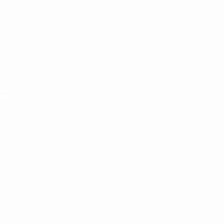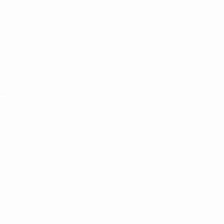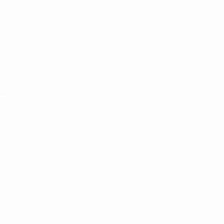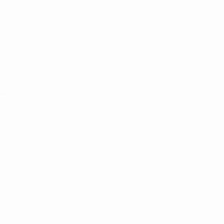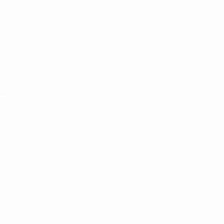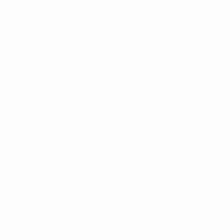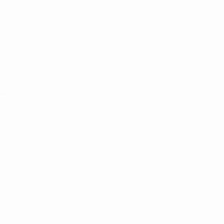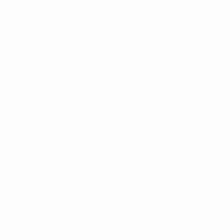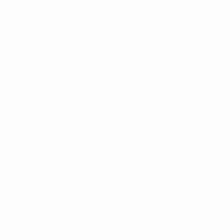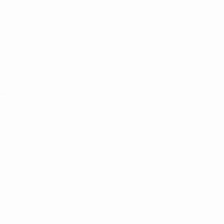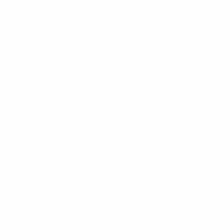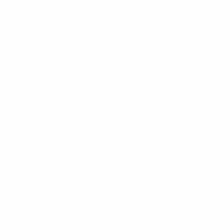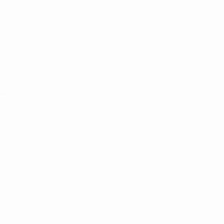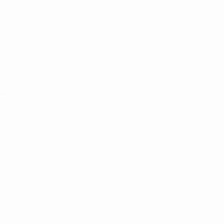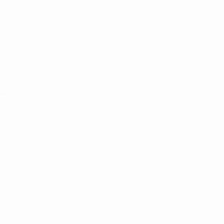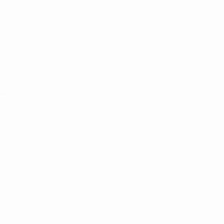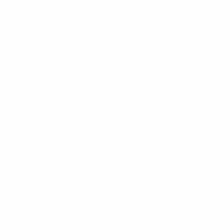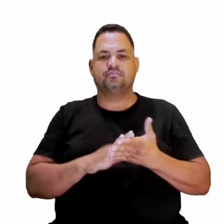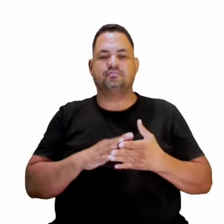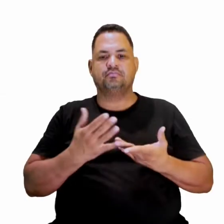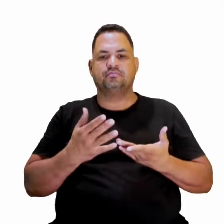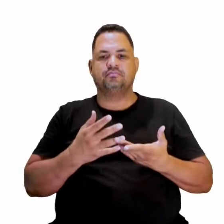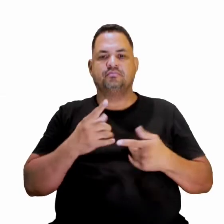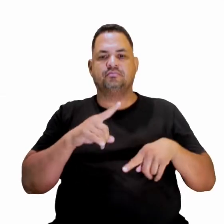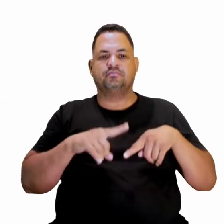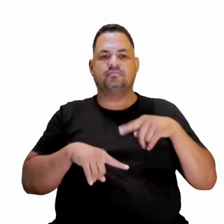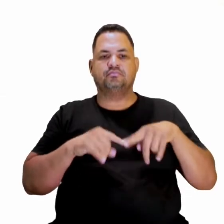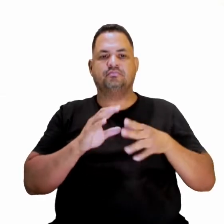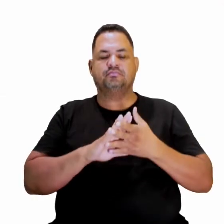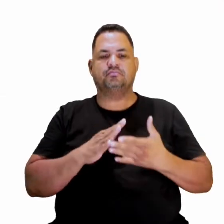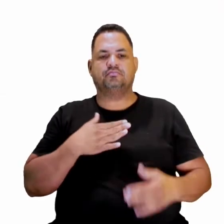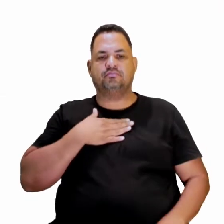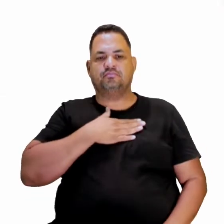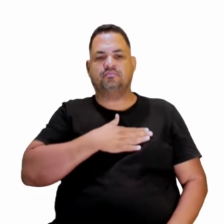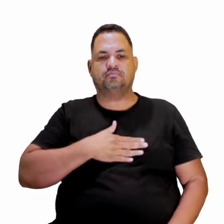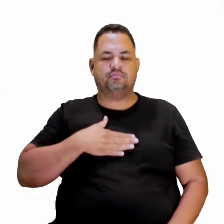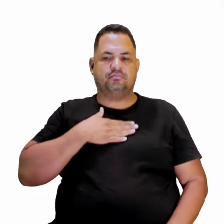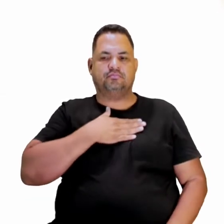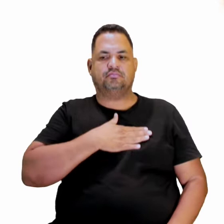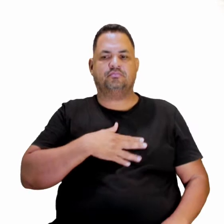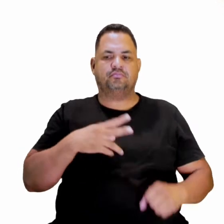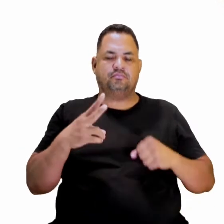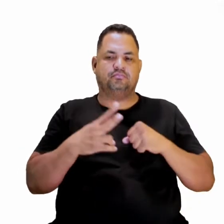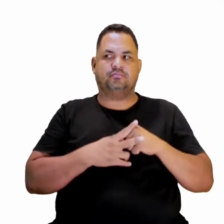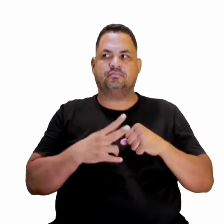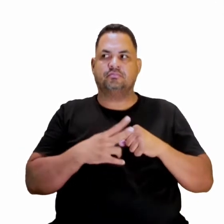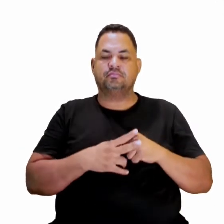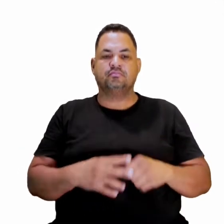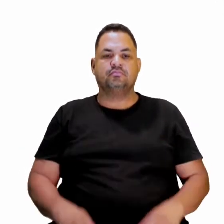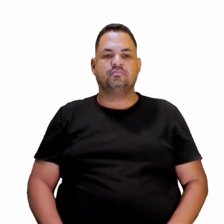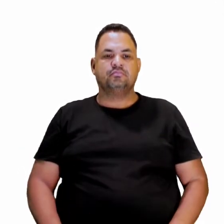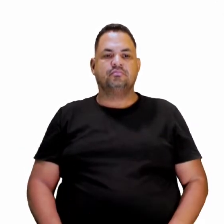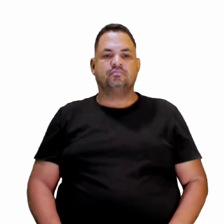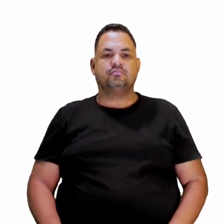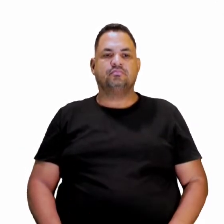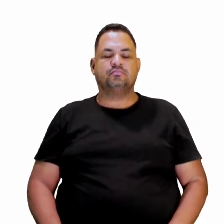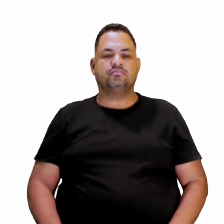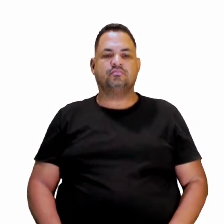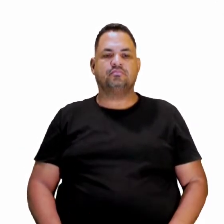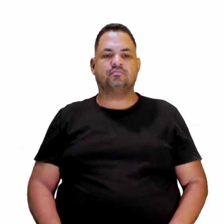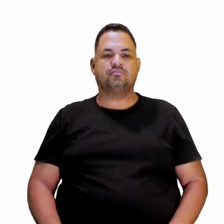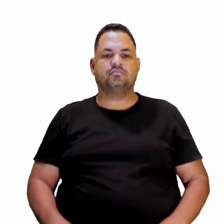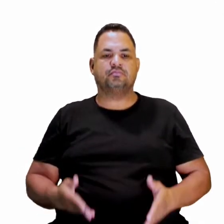jogar, brincar, tocar um instrumento, né? Like, que é o verbo gostar. Arrive, que é o